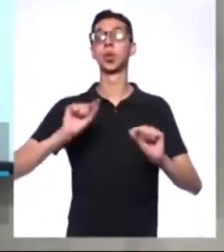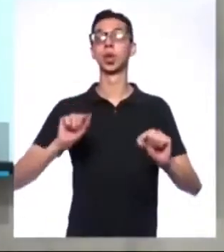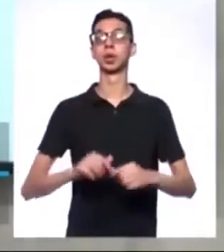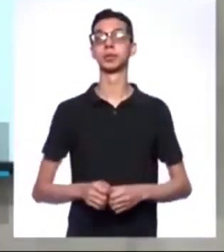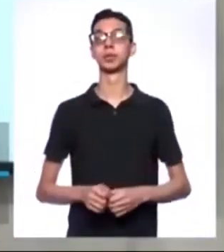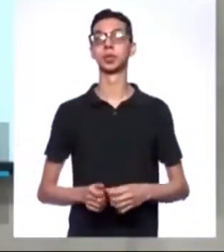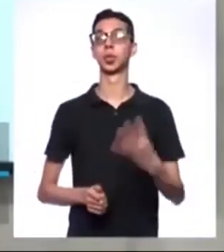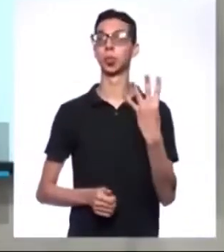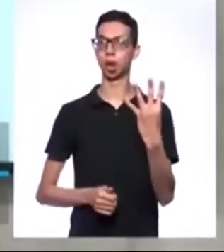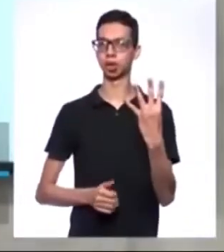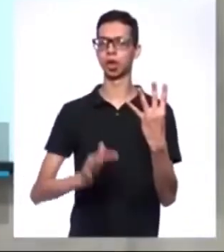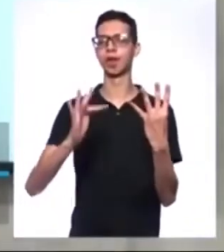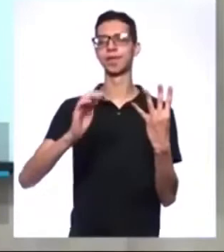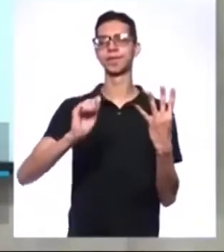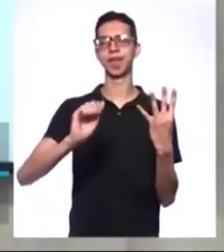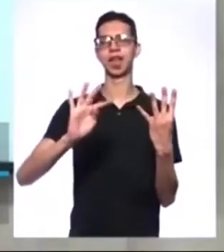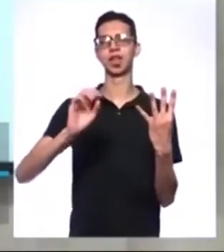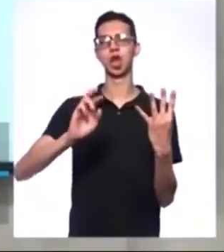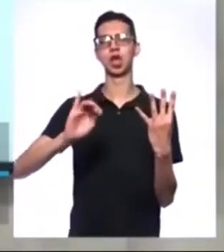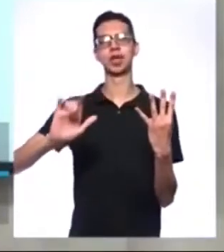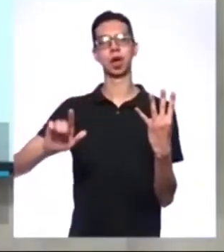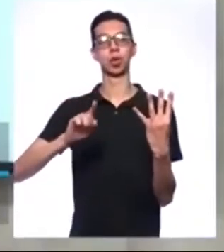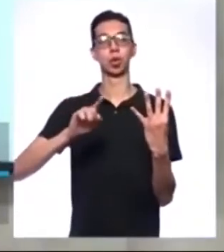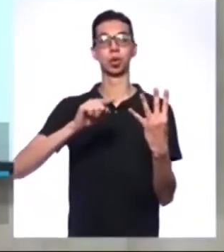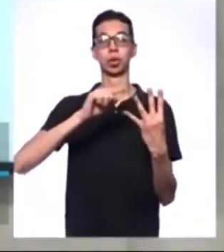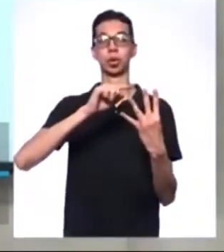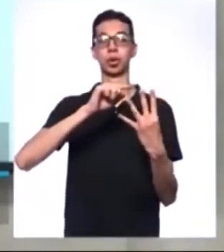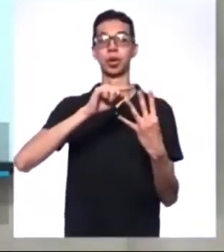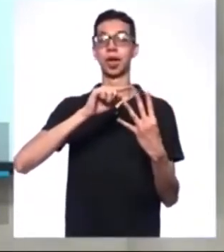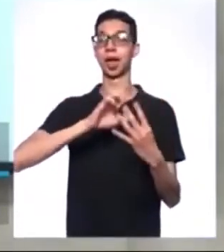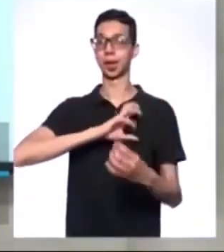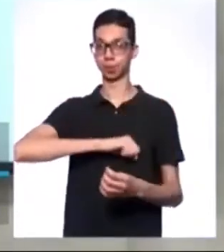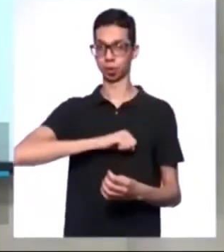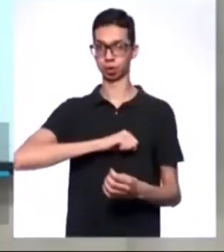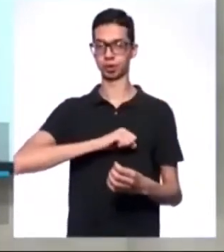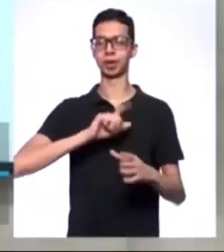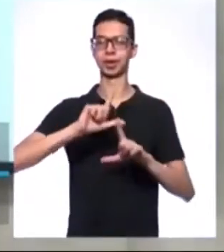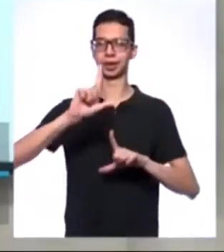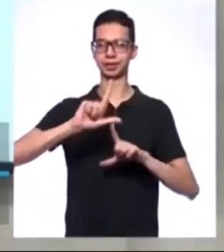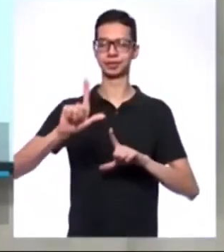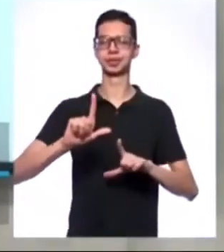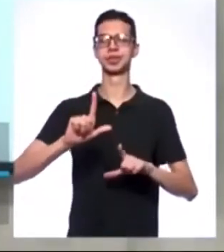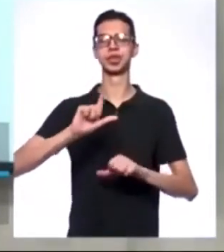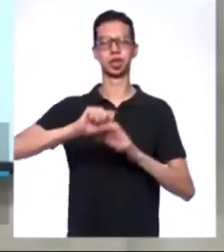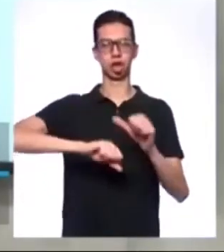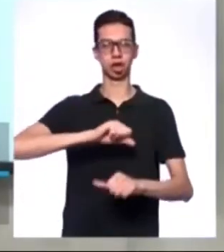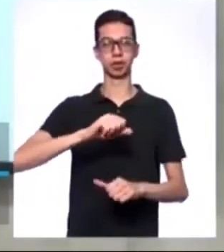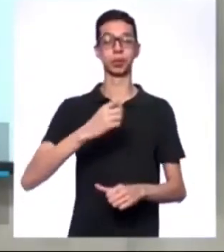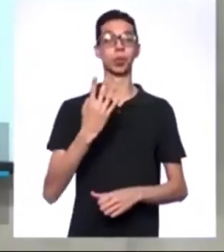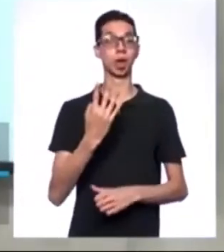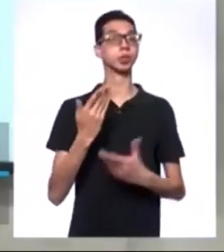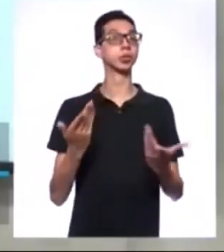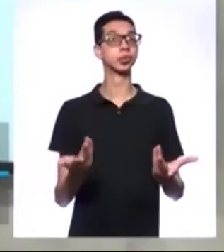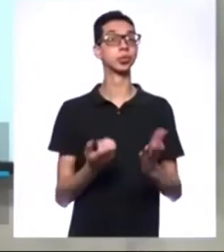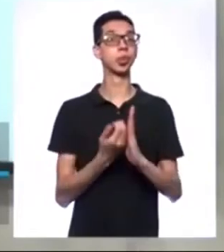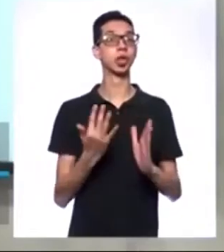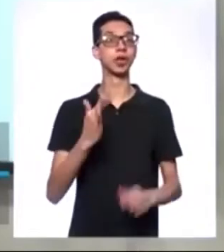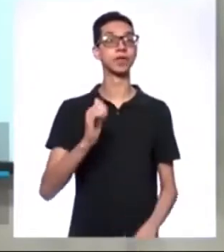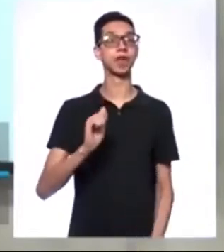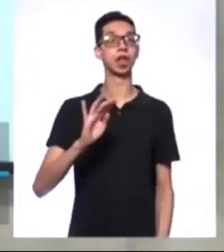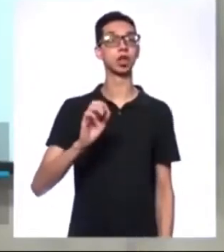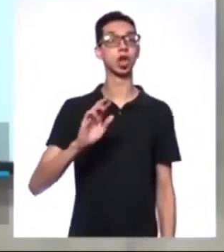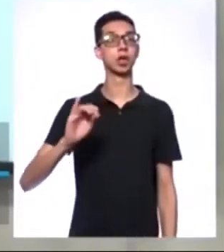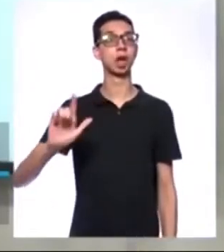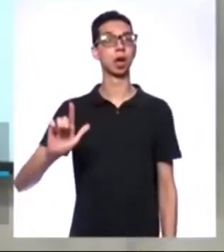fazer o quê 4 fatorial se você trocar as letras da palavra amor 4 fatorial da 24